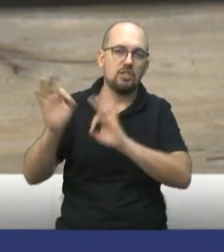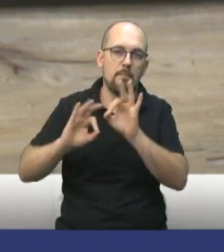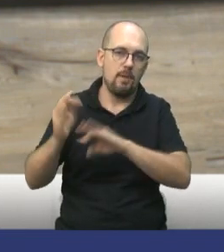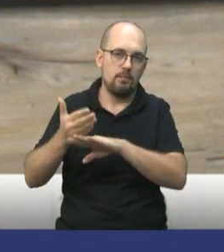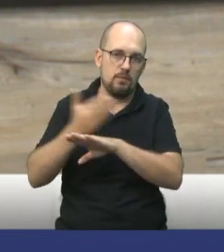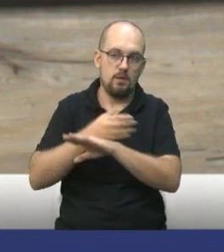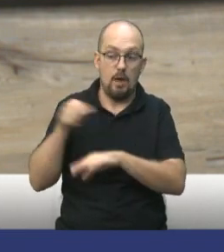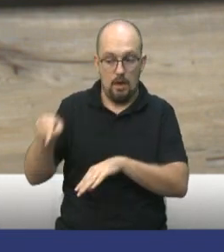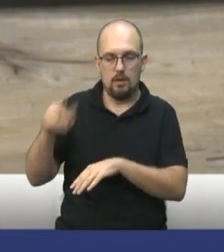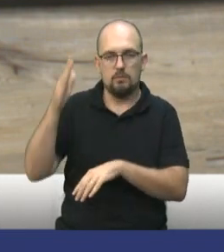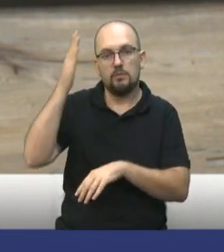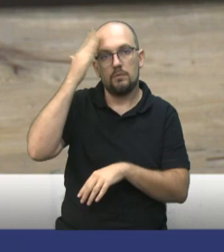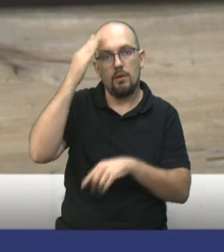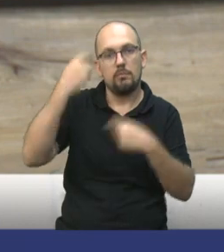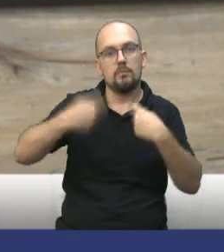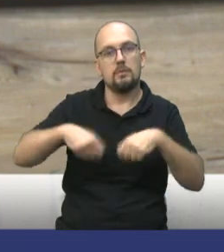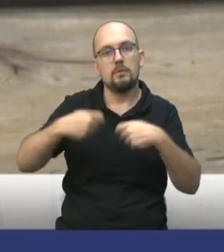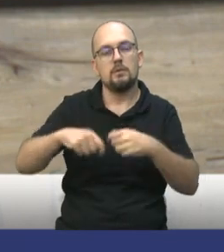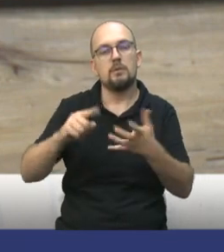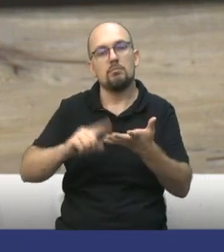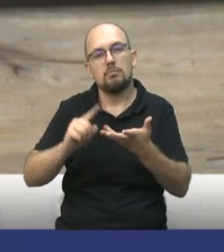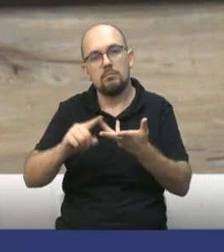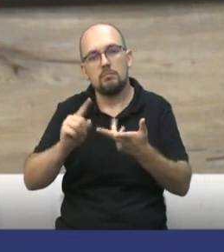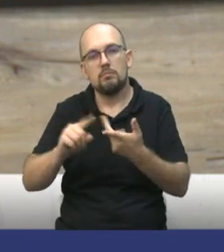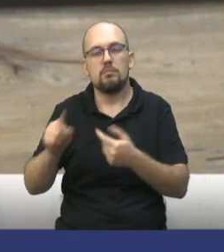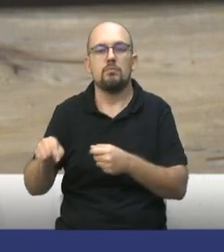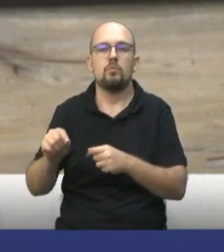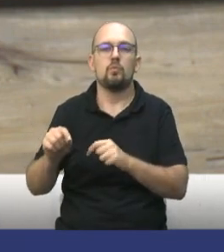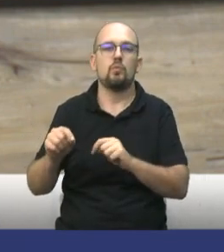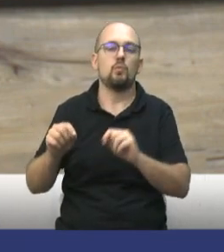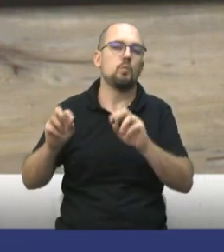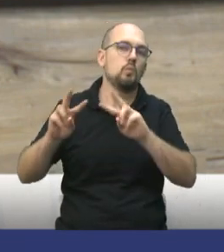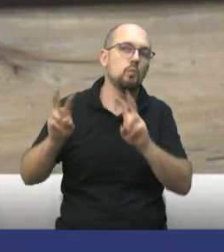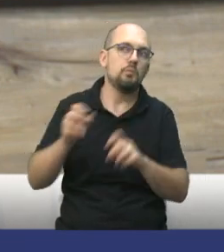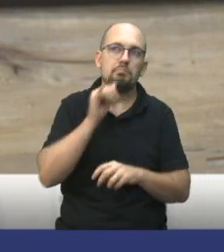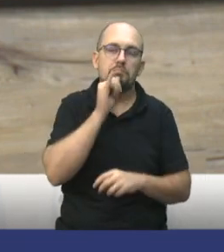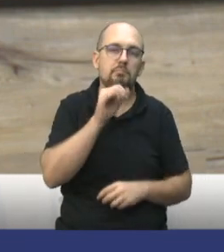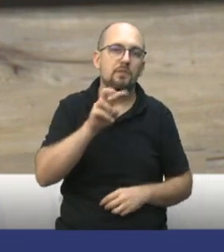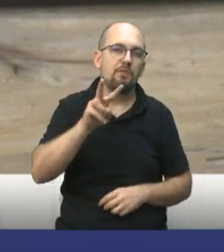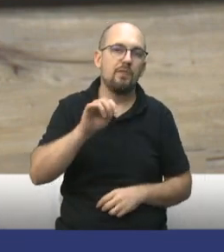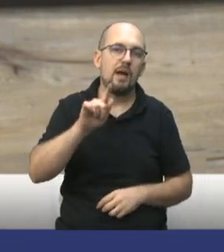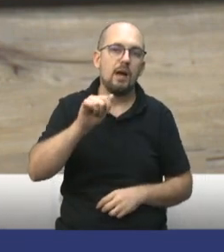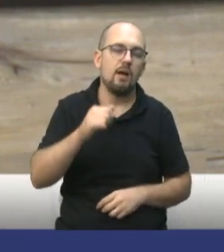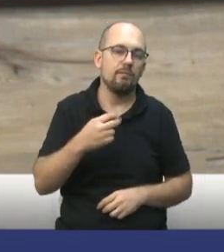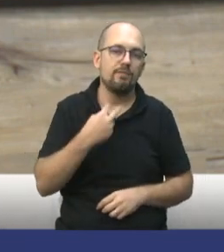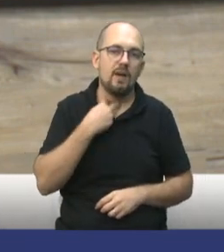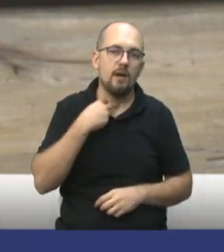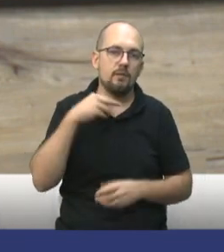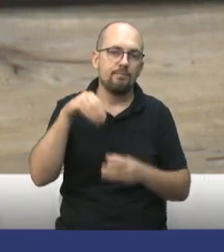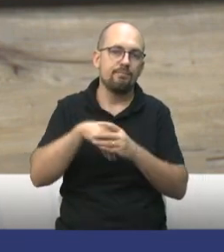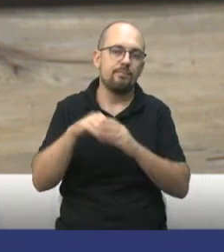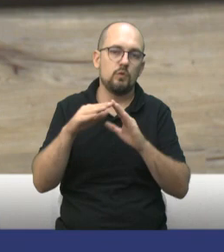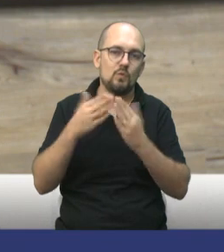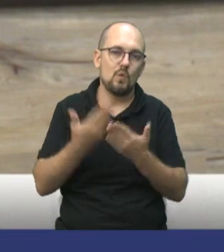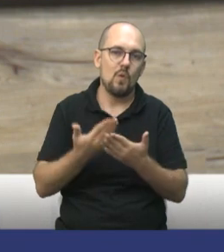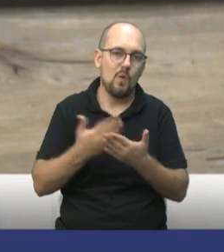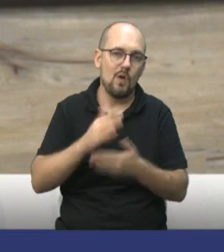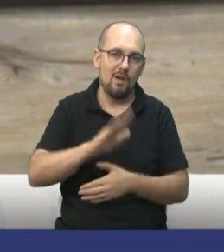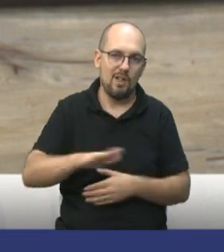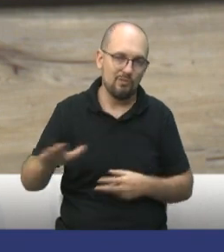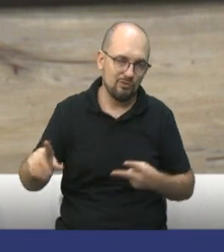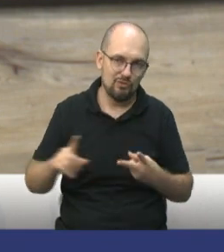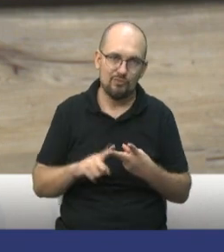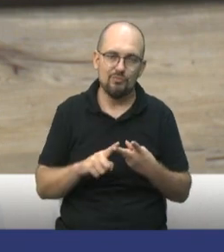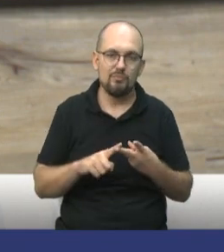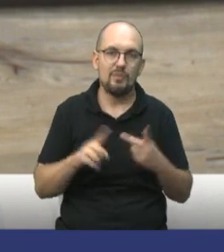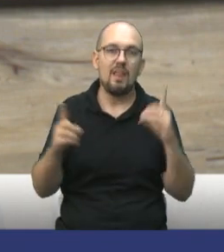informação necessária do quantitativo de necessidades de vagas em creches, de atendimento ambulatorial